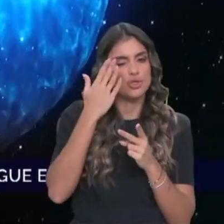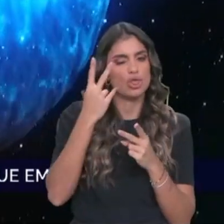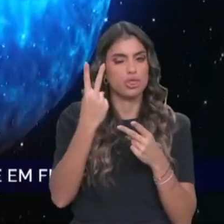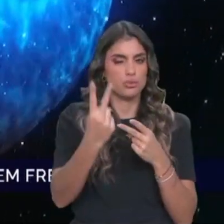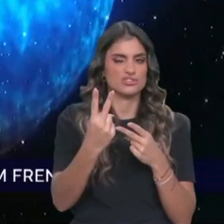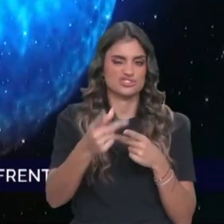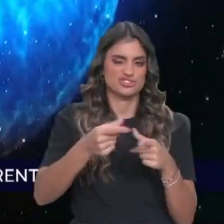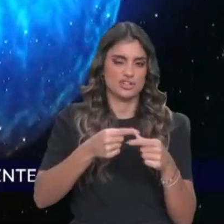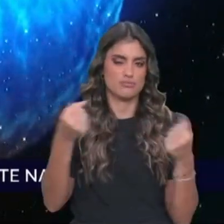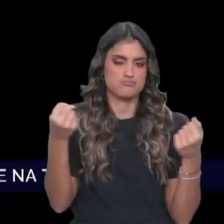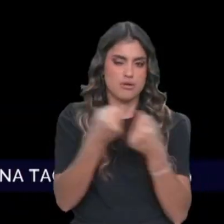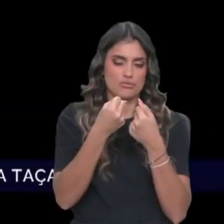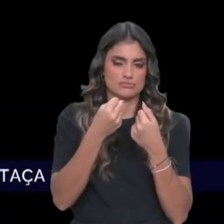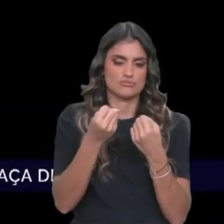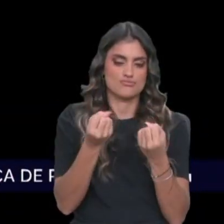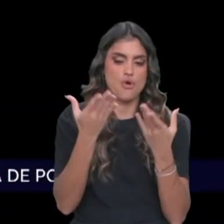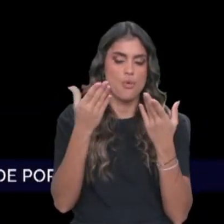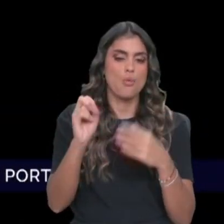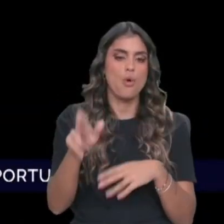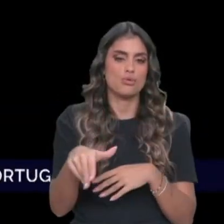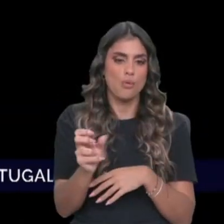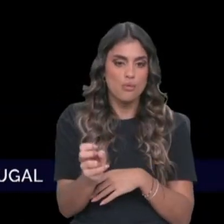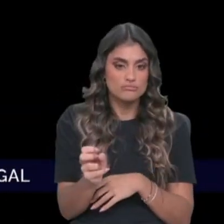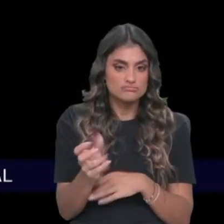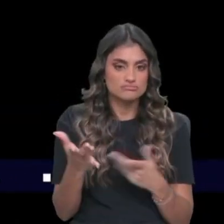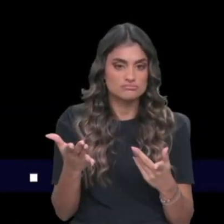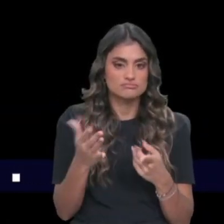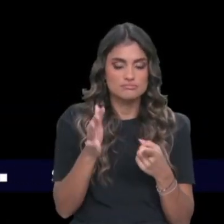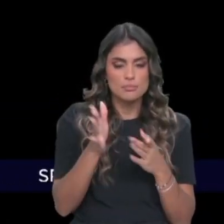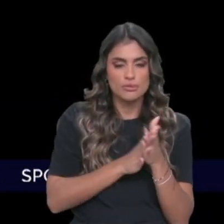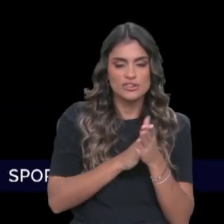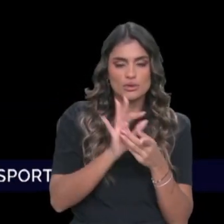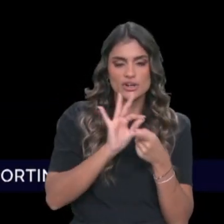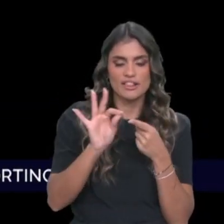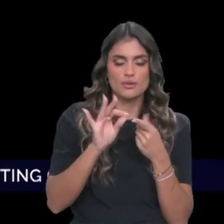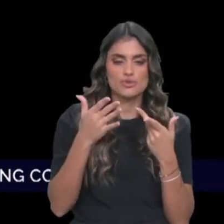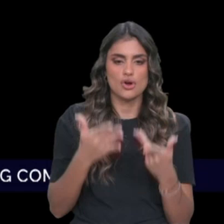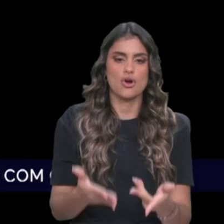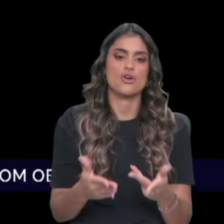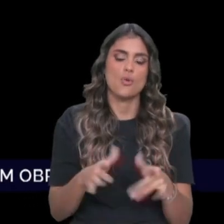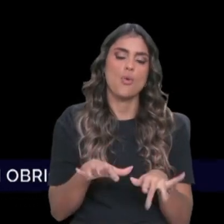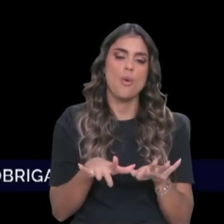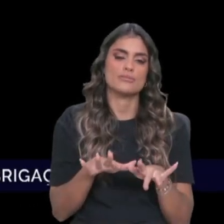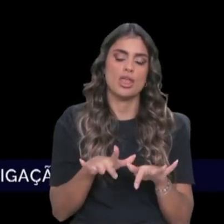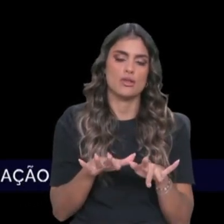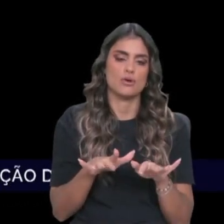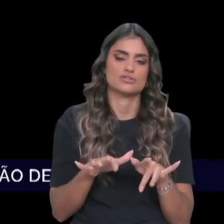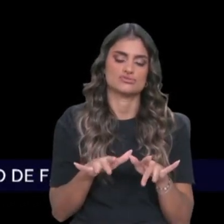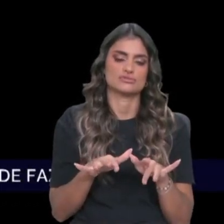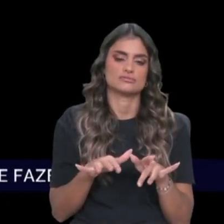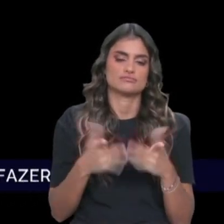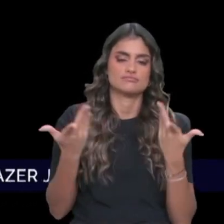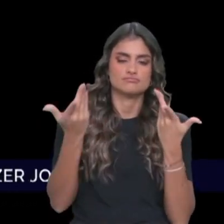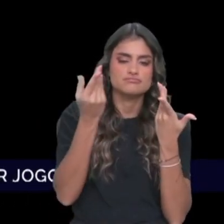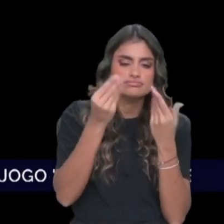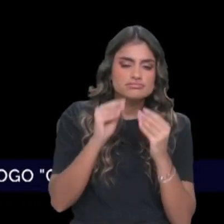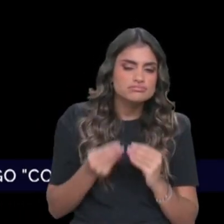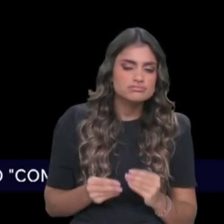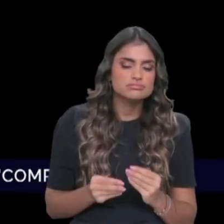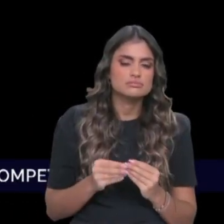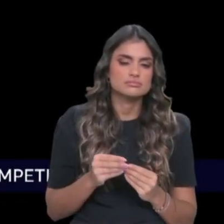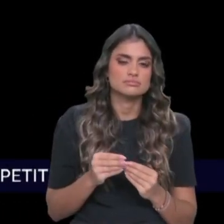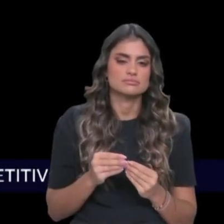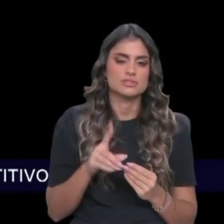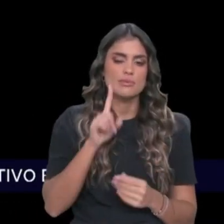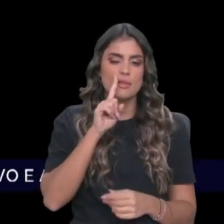neutrões colidirem para termos ouro? Pegaram então noutra característica do nosso tempo, que são os supercomputadores. Fizeram uma simulação,